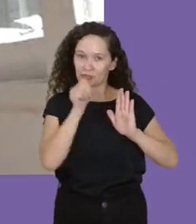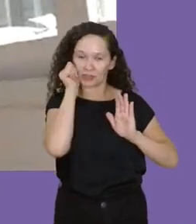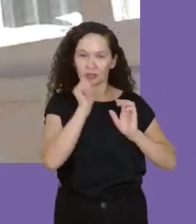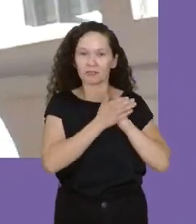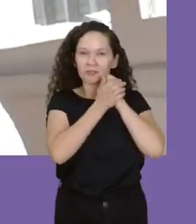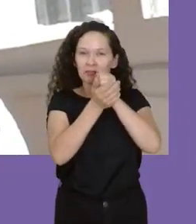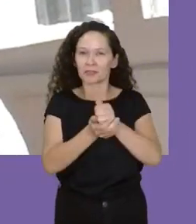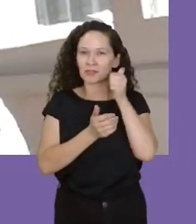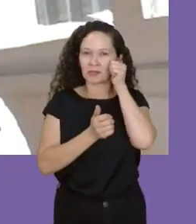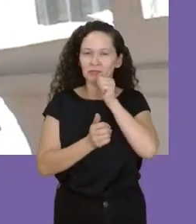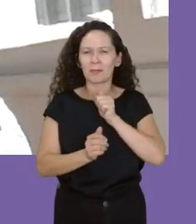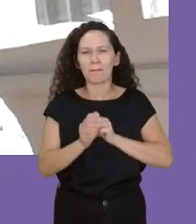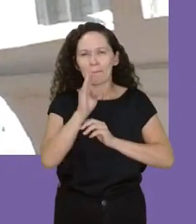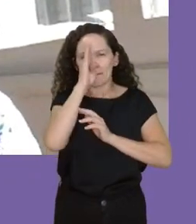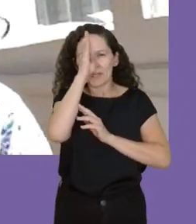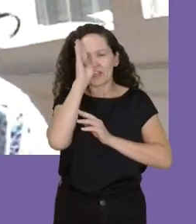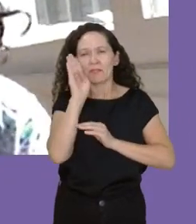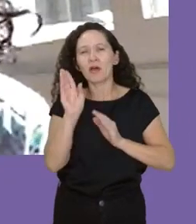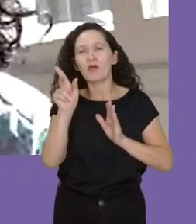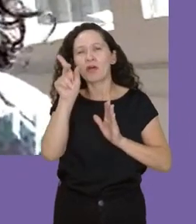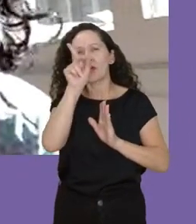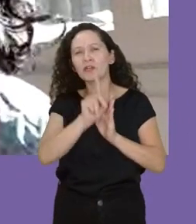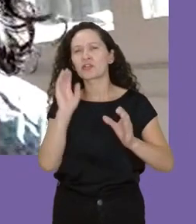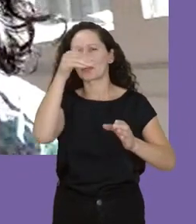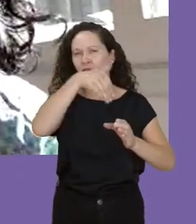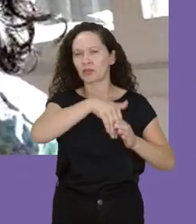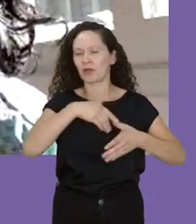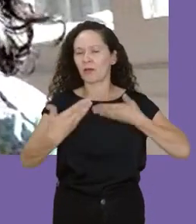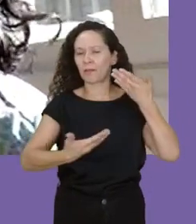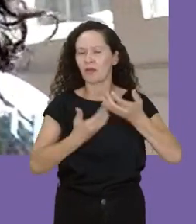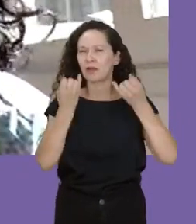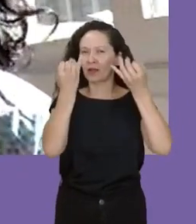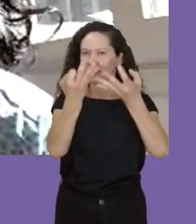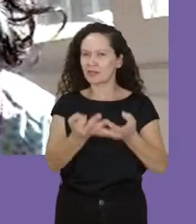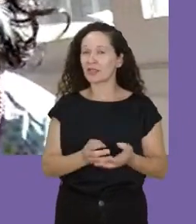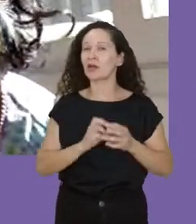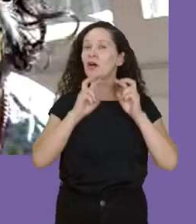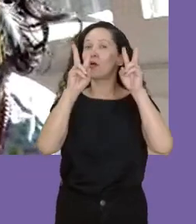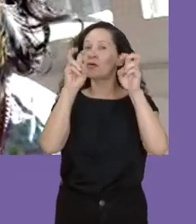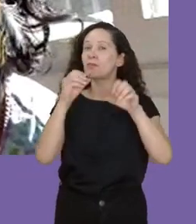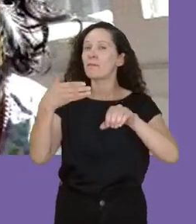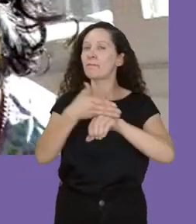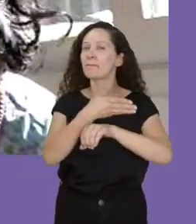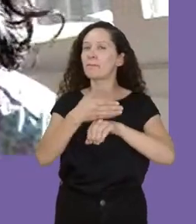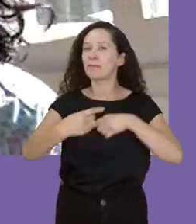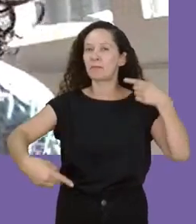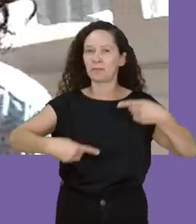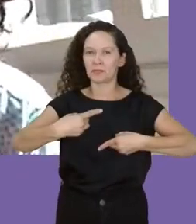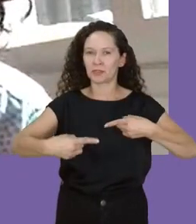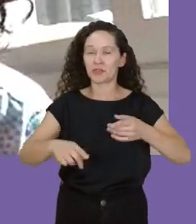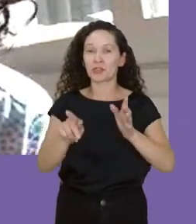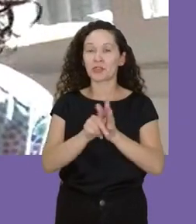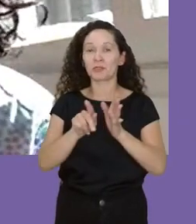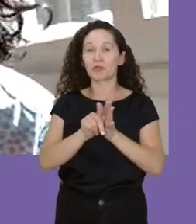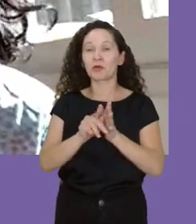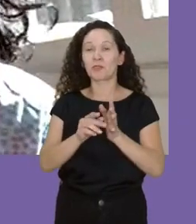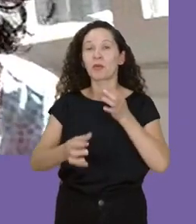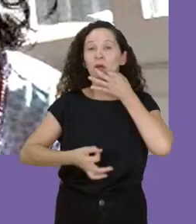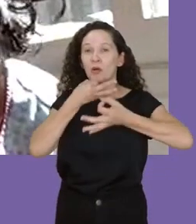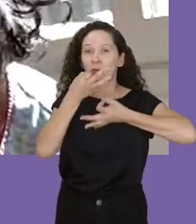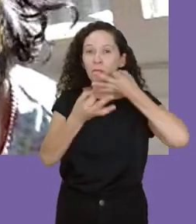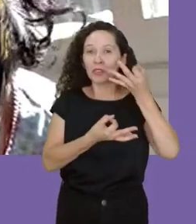Elas, especialista em direito eleitoral, para tratar da questão da participação política do ponto de